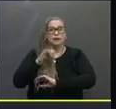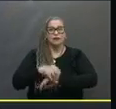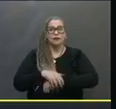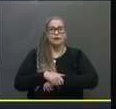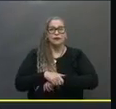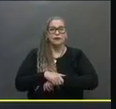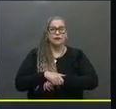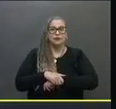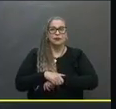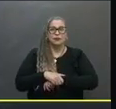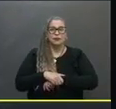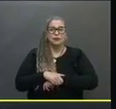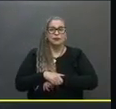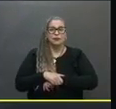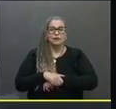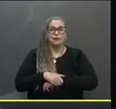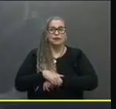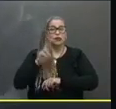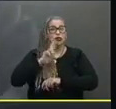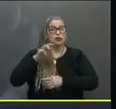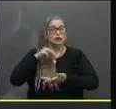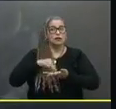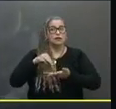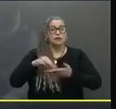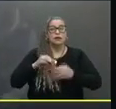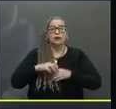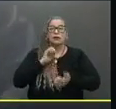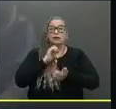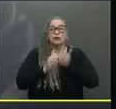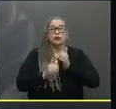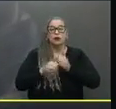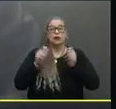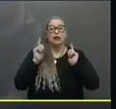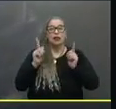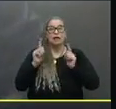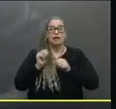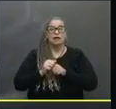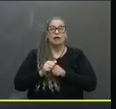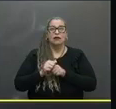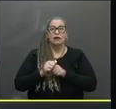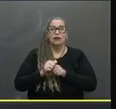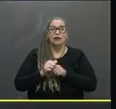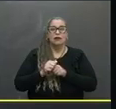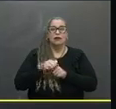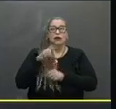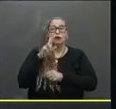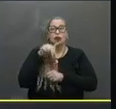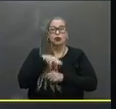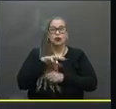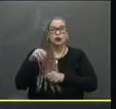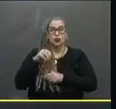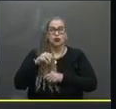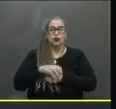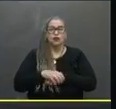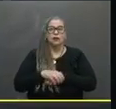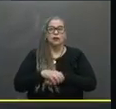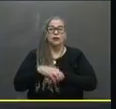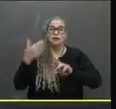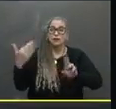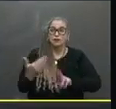Valdecir Oliveira, senhor secretário de Estado de Esporte e Lazer, adjunto Bruno Ortiz Porto, neste